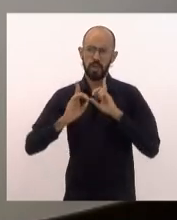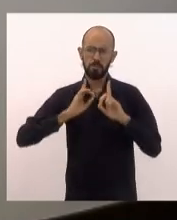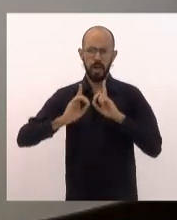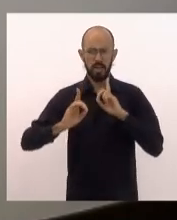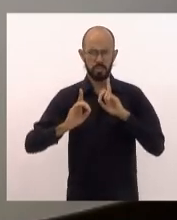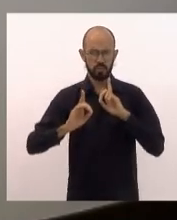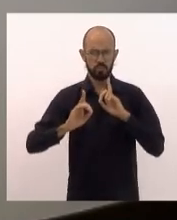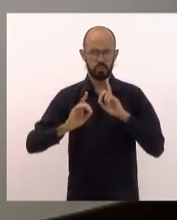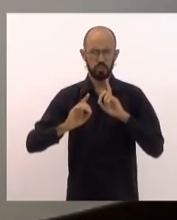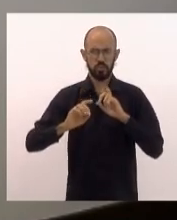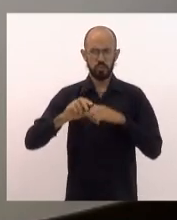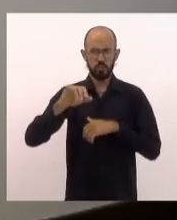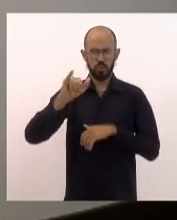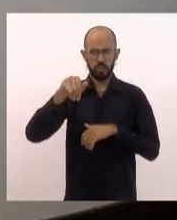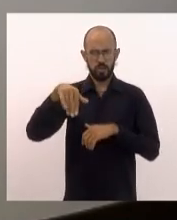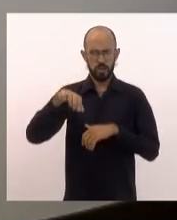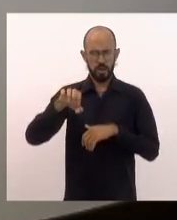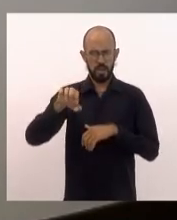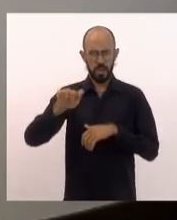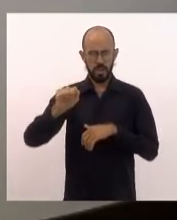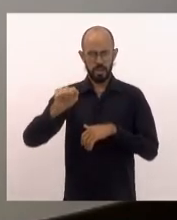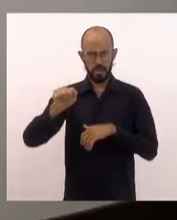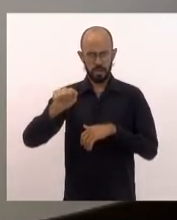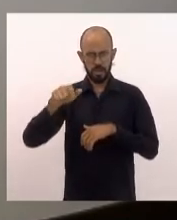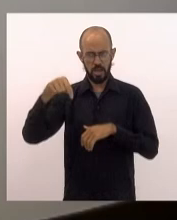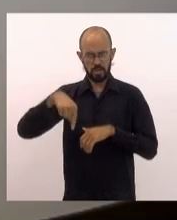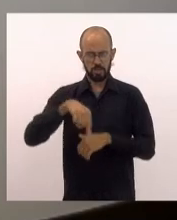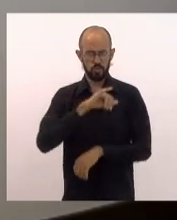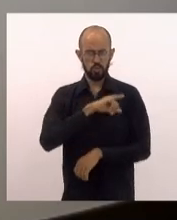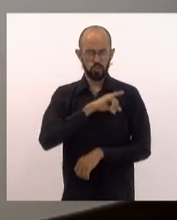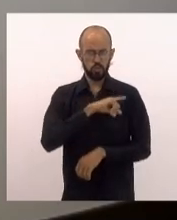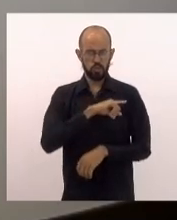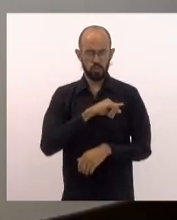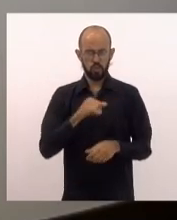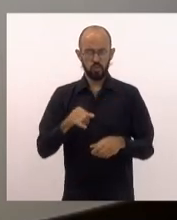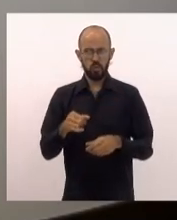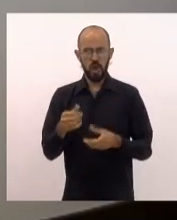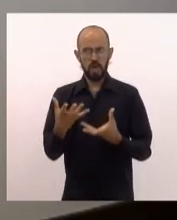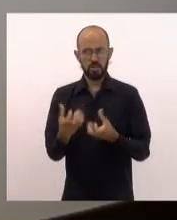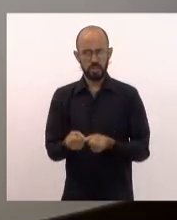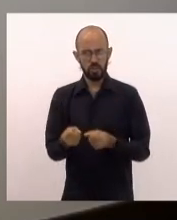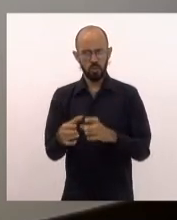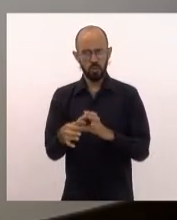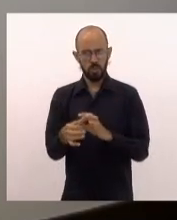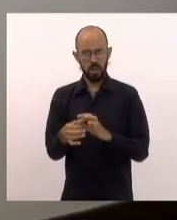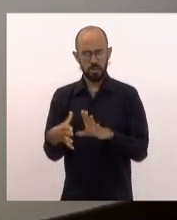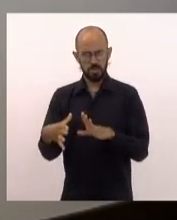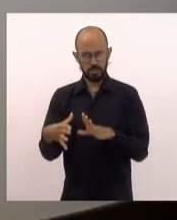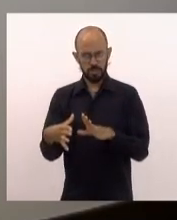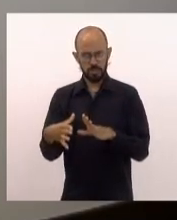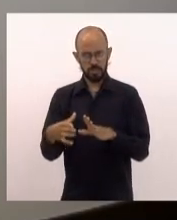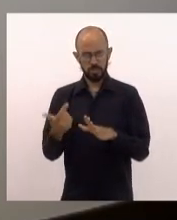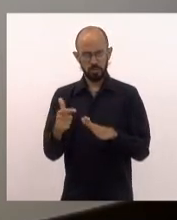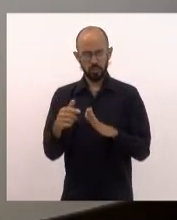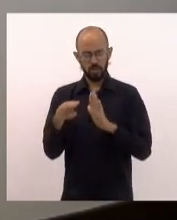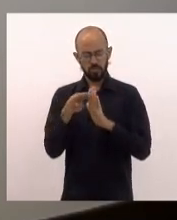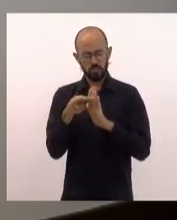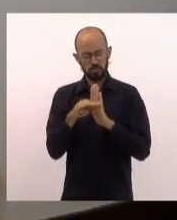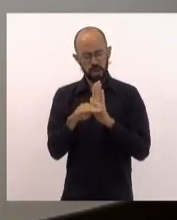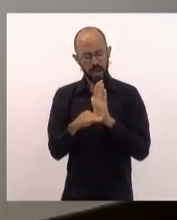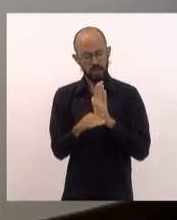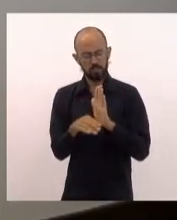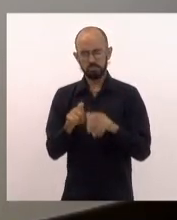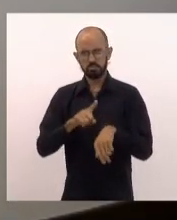Instalou-se um debate. O INEA, aqui no Rio de Janeiro, tinha concedido uma licença sem os prazos razoáveis, sem